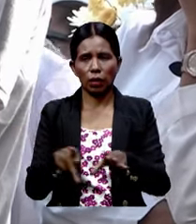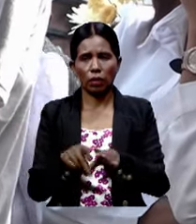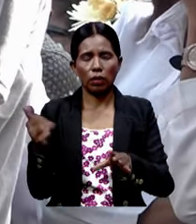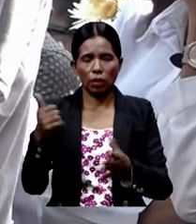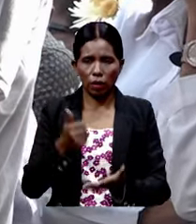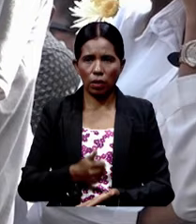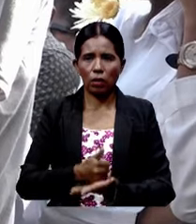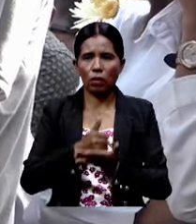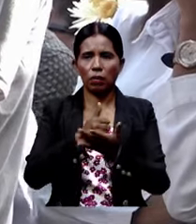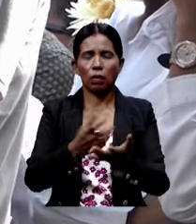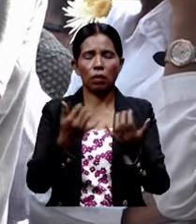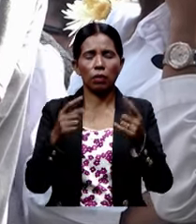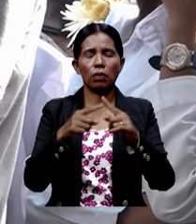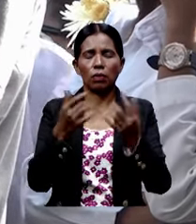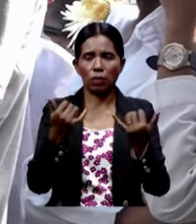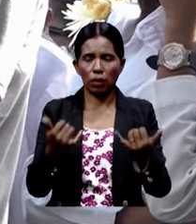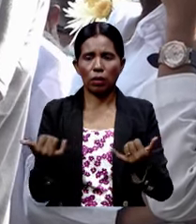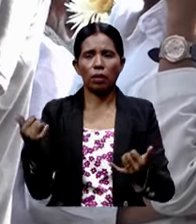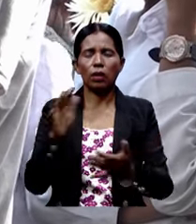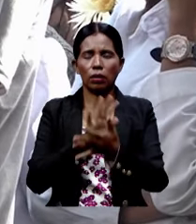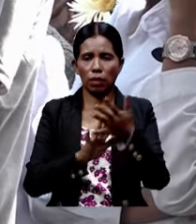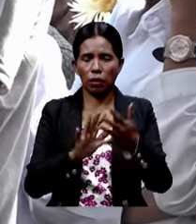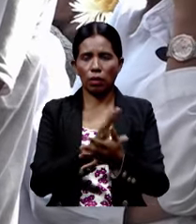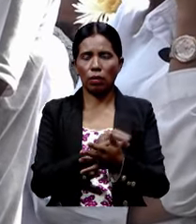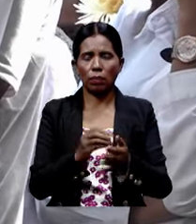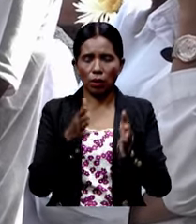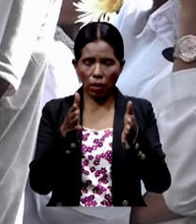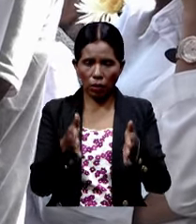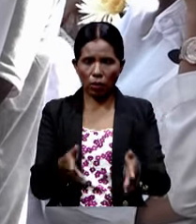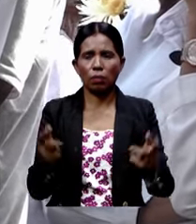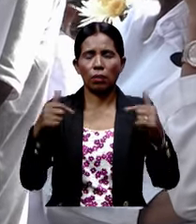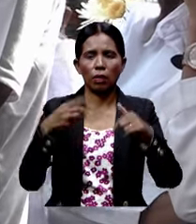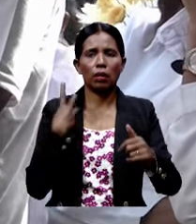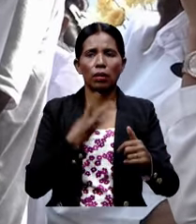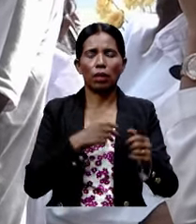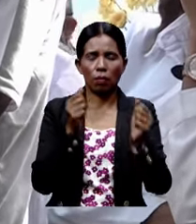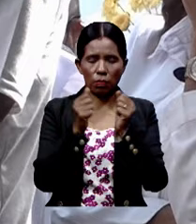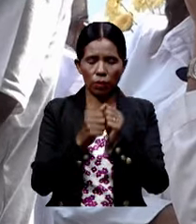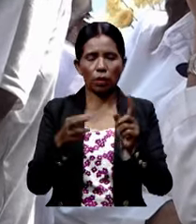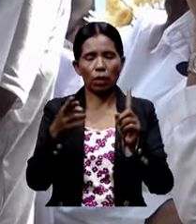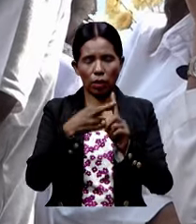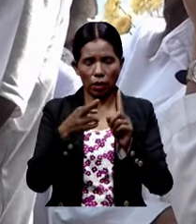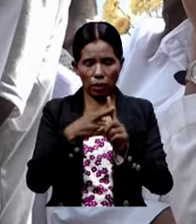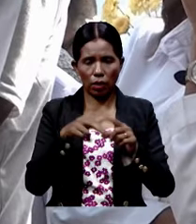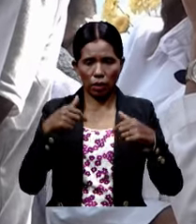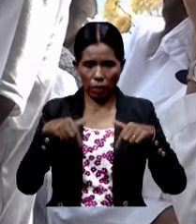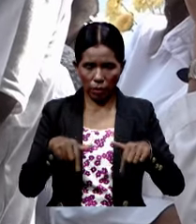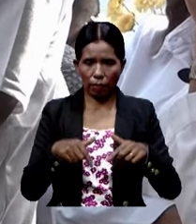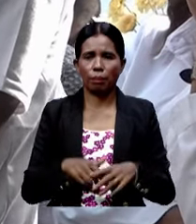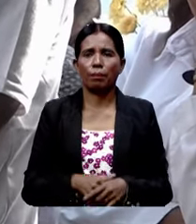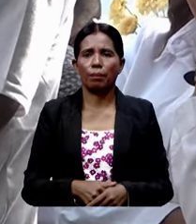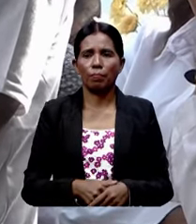tudo, mas que ignoram o sermão de mim, ele toma e tamuto e arrate o caíque.